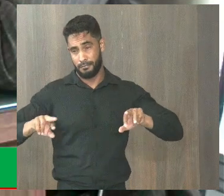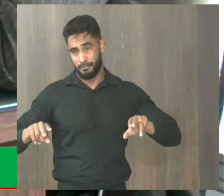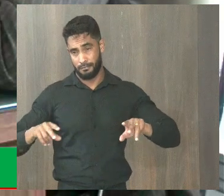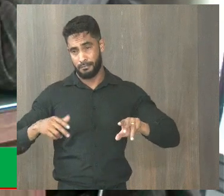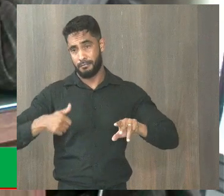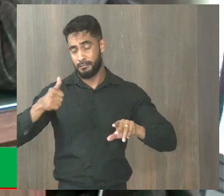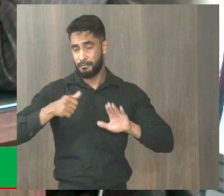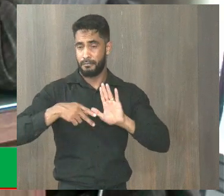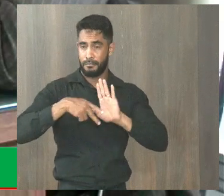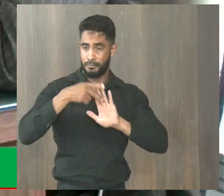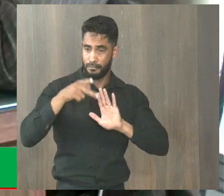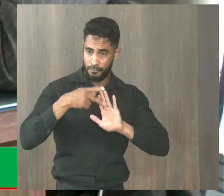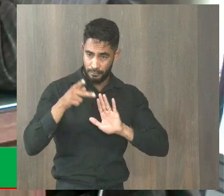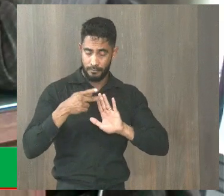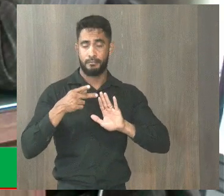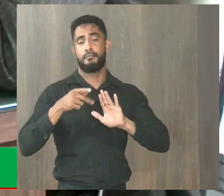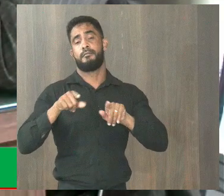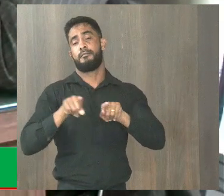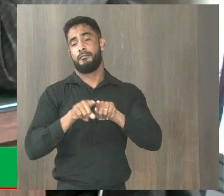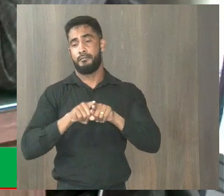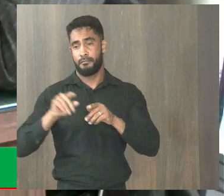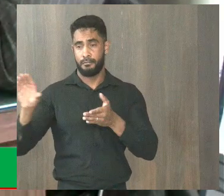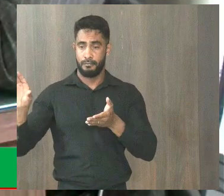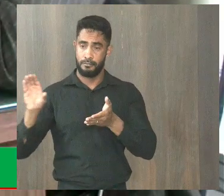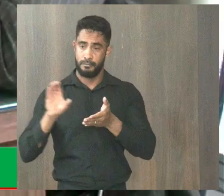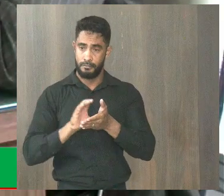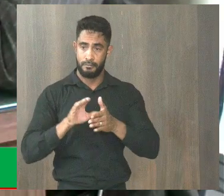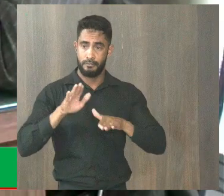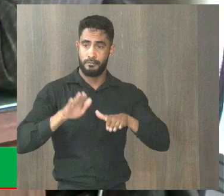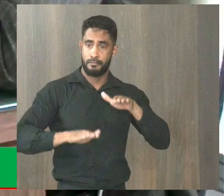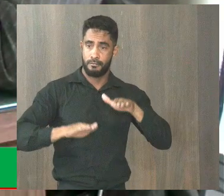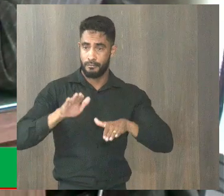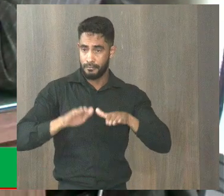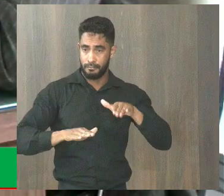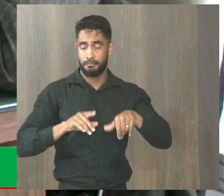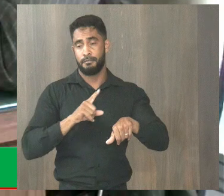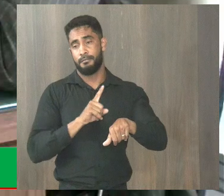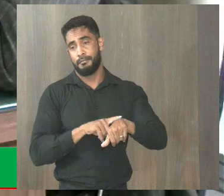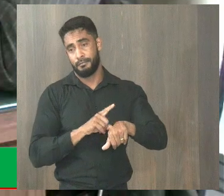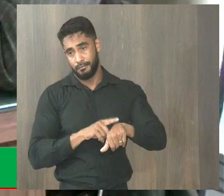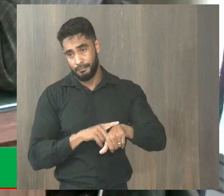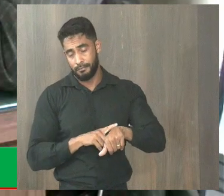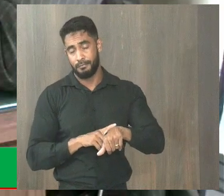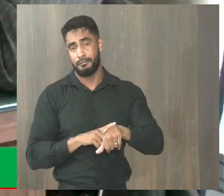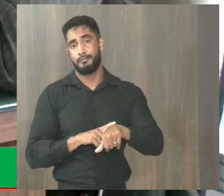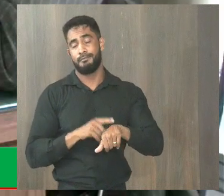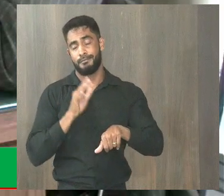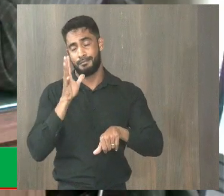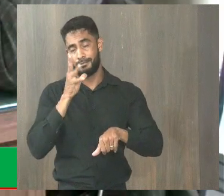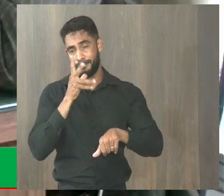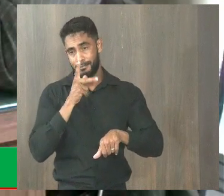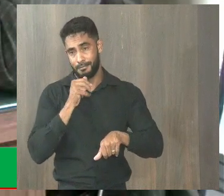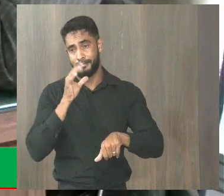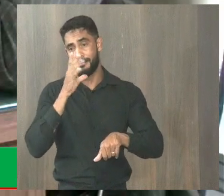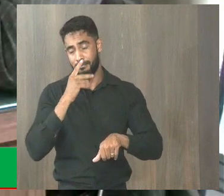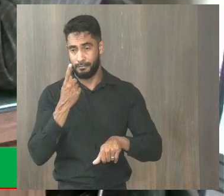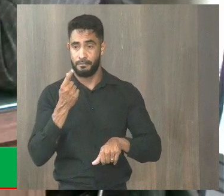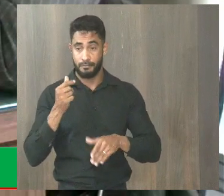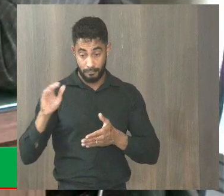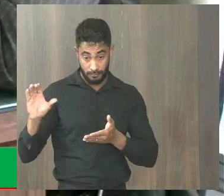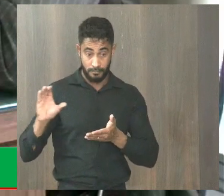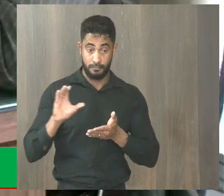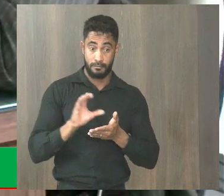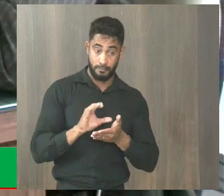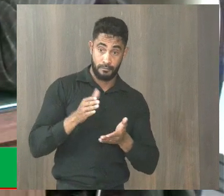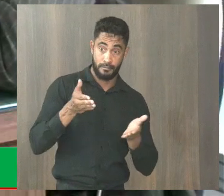Primeiro se projetar, arrumar o recurso, e às vezes isso demora tempo, demora demanda. Às vezes o dinheiro está chegando agora, a